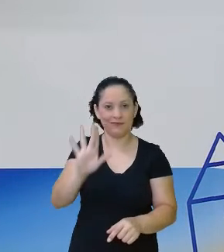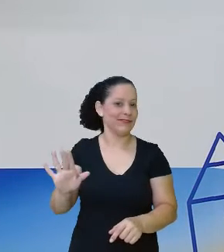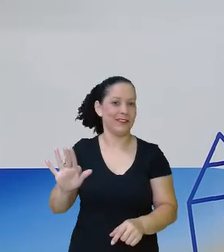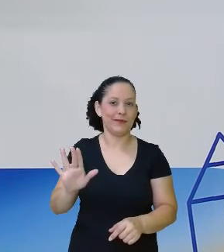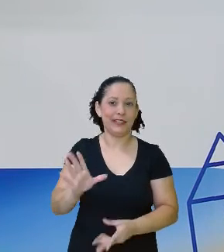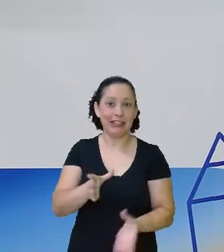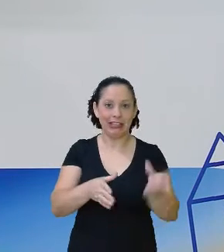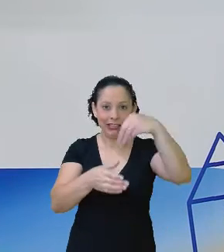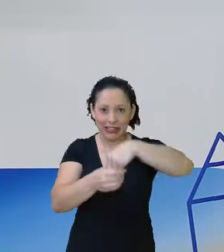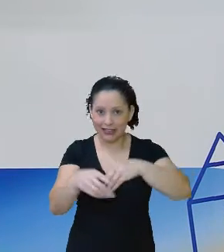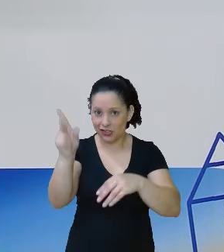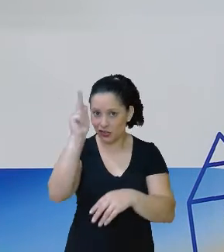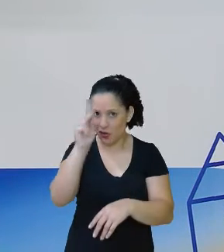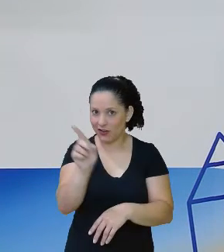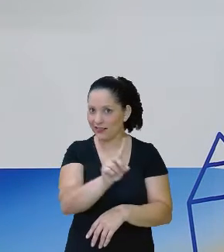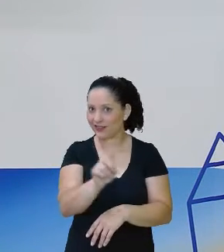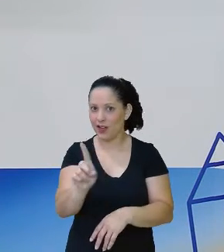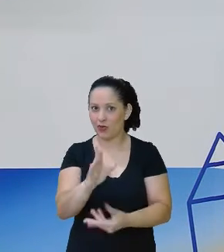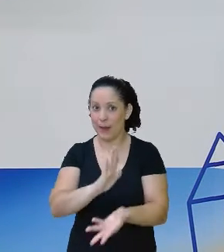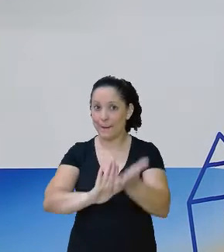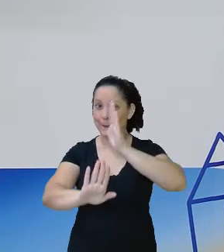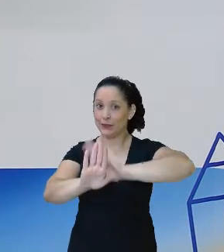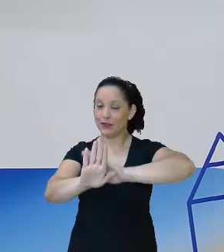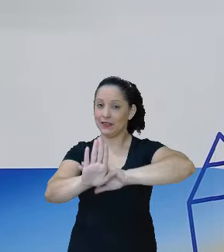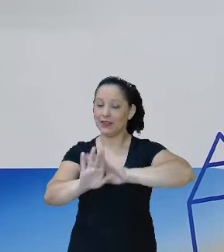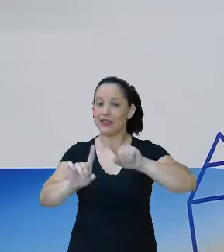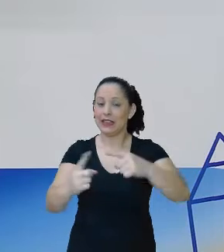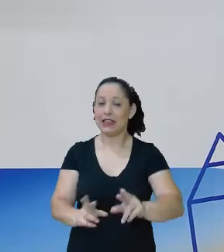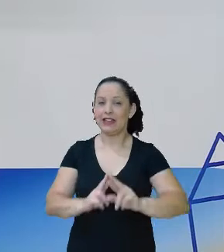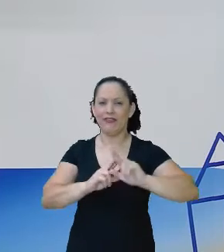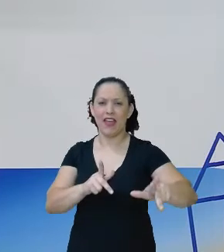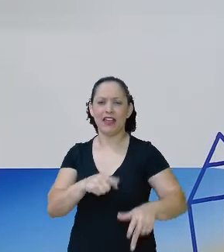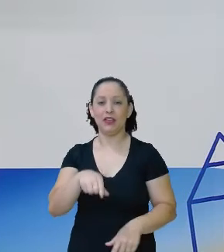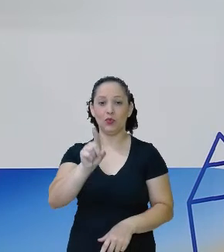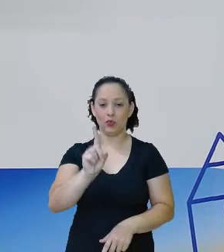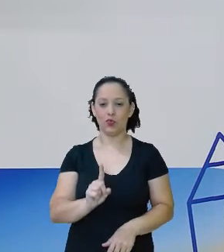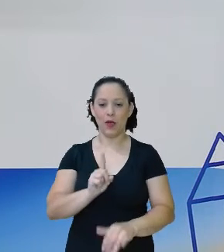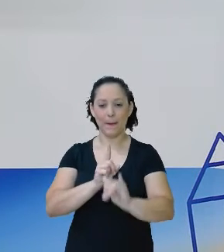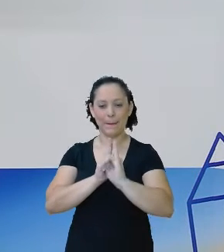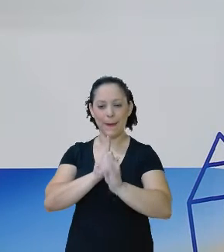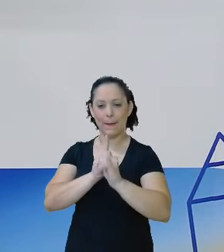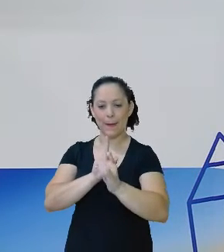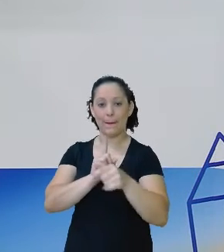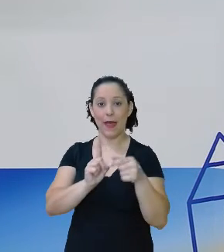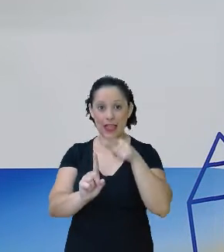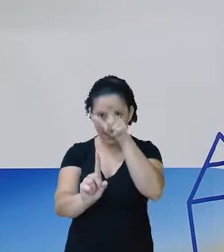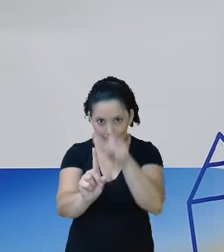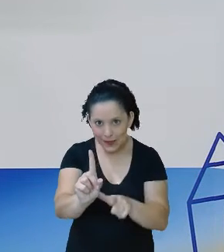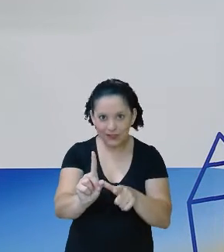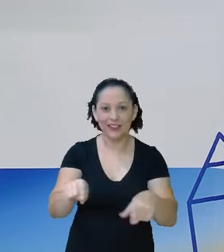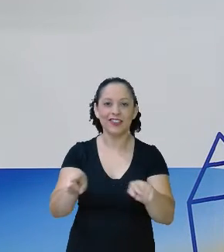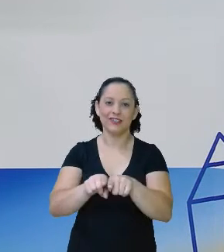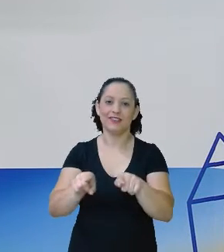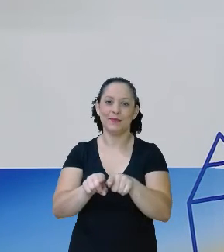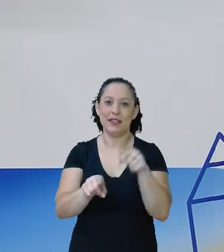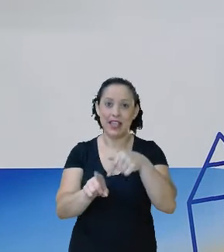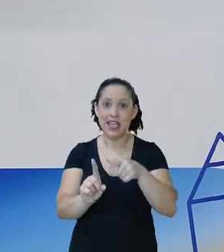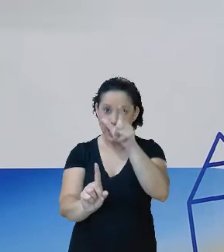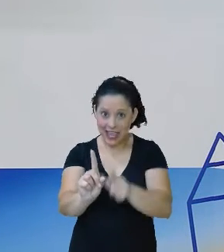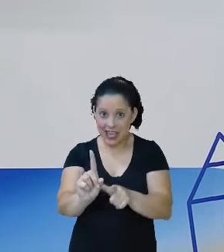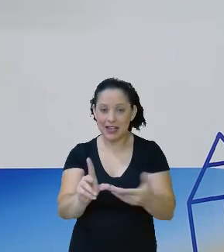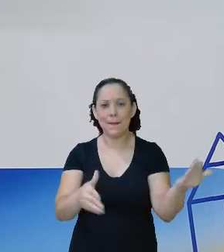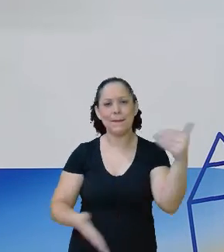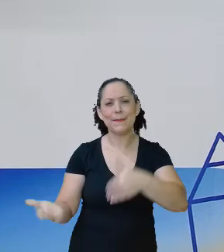dentro da história, diferente do narrador personagem, que ele faz parte da história. E para você perceber a diferença,